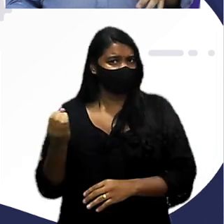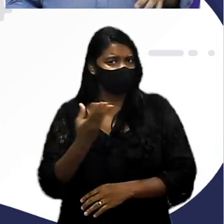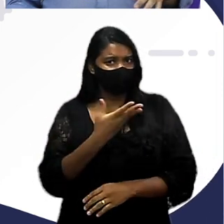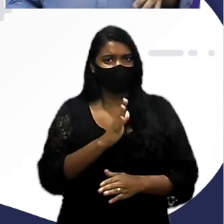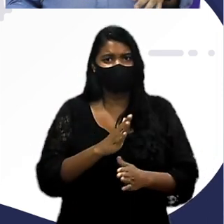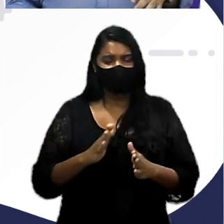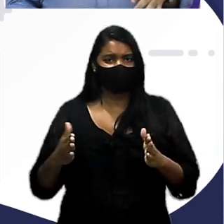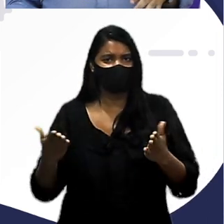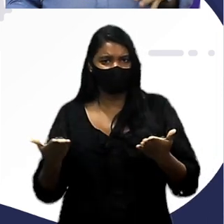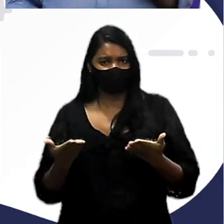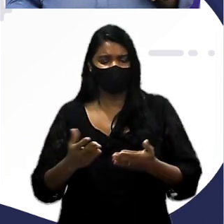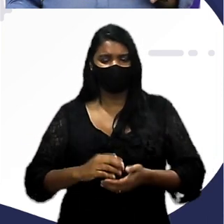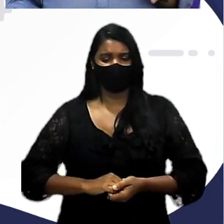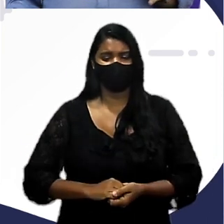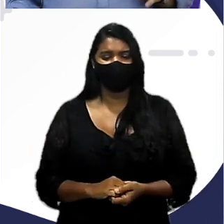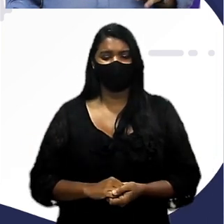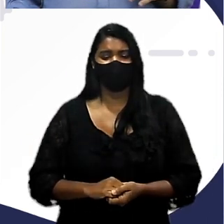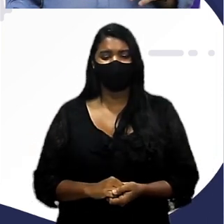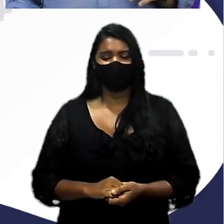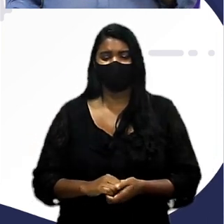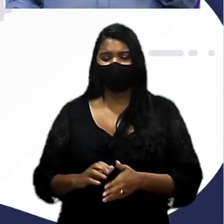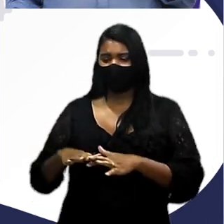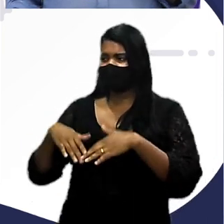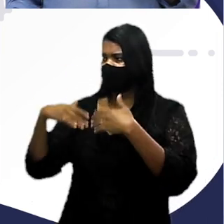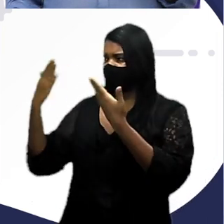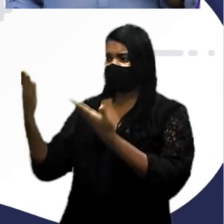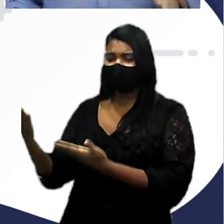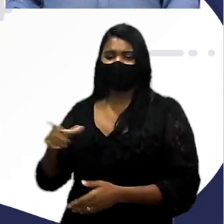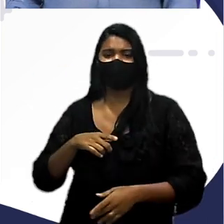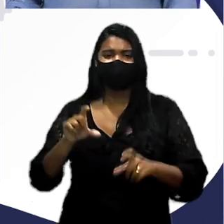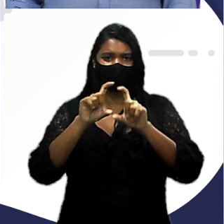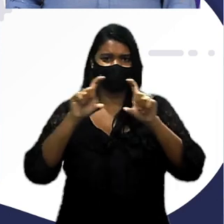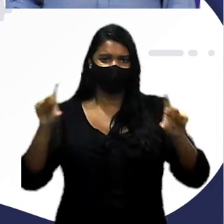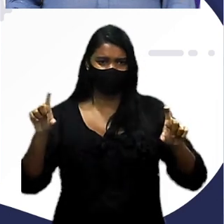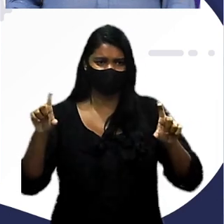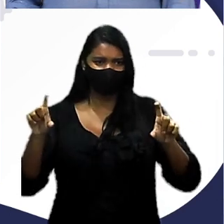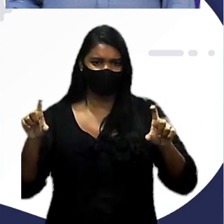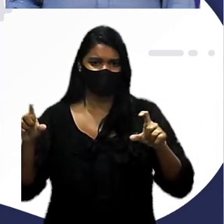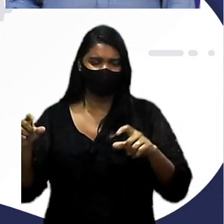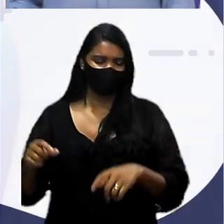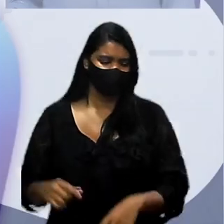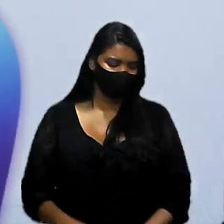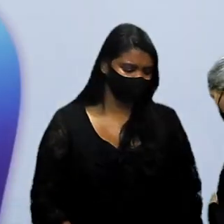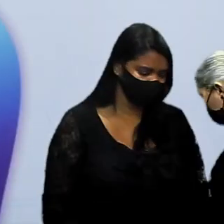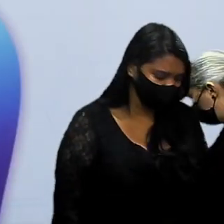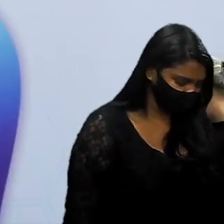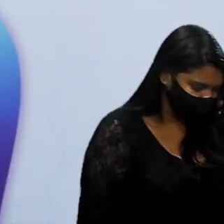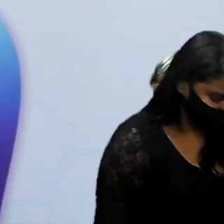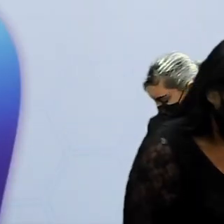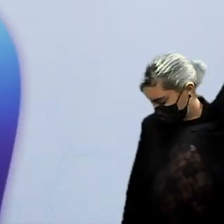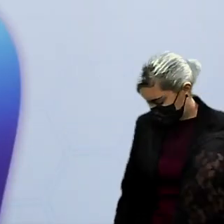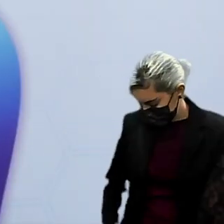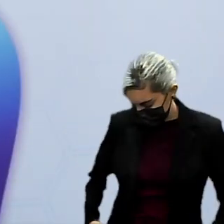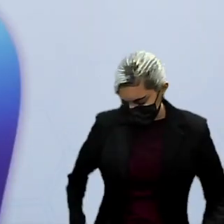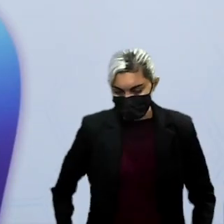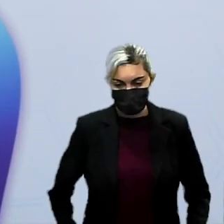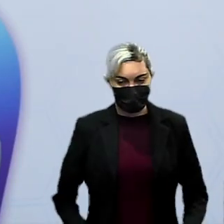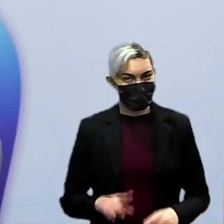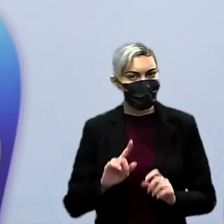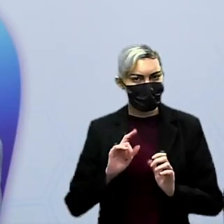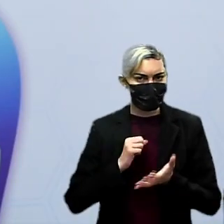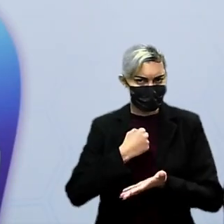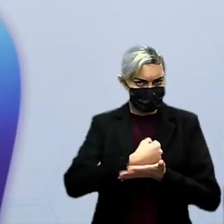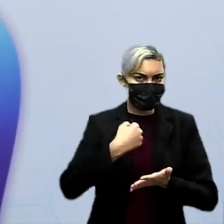de automação. Então, existe aí um material, um documento muito interessante falando